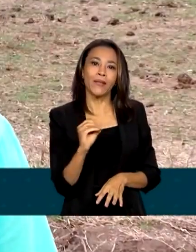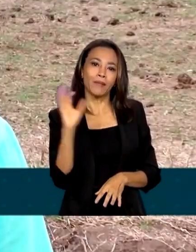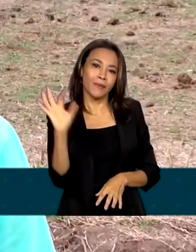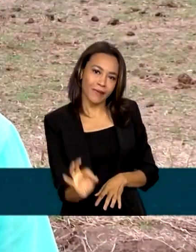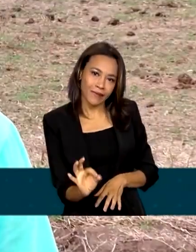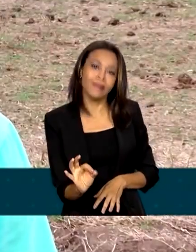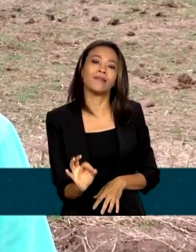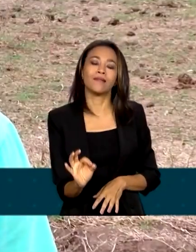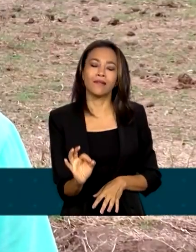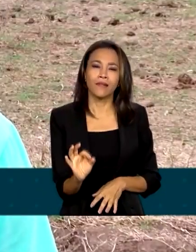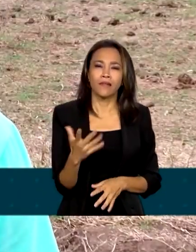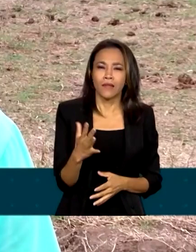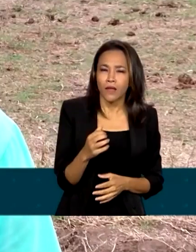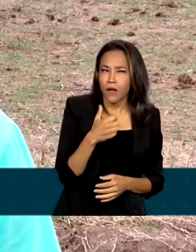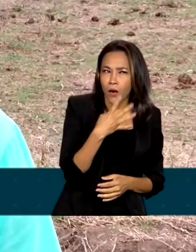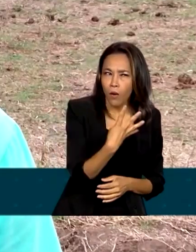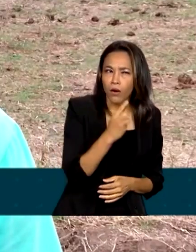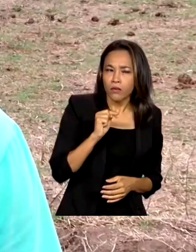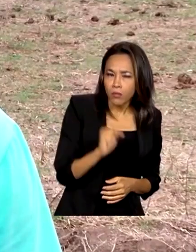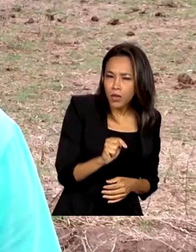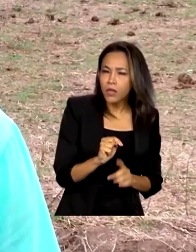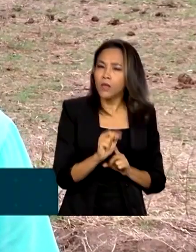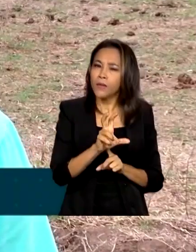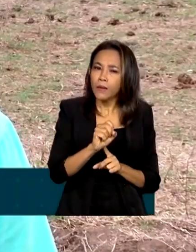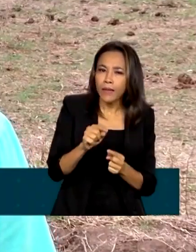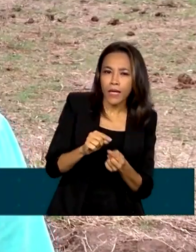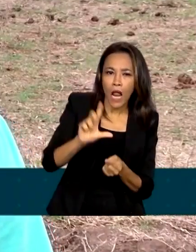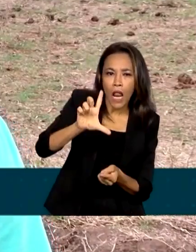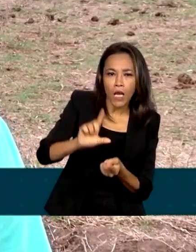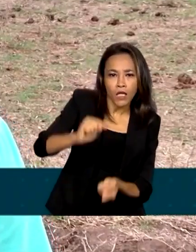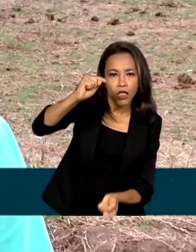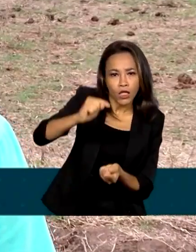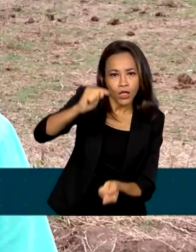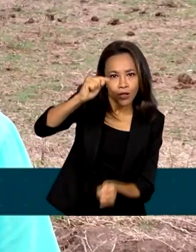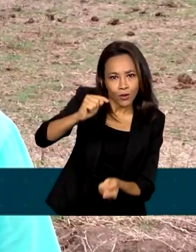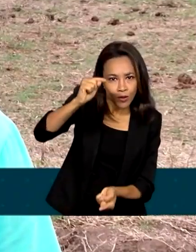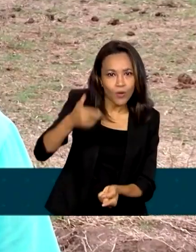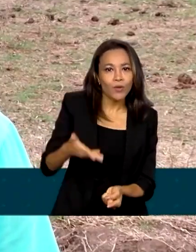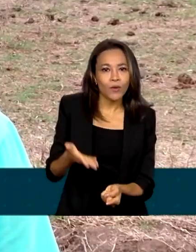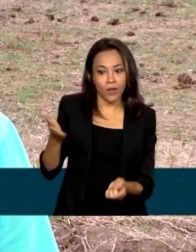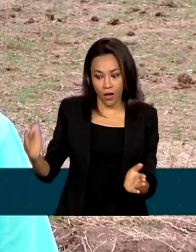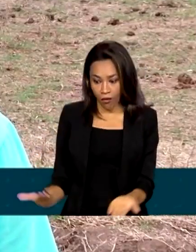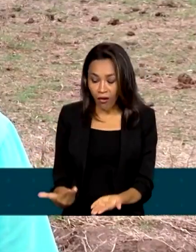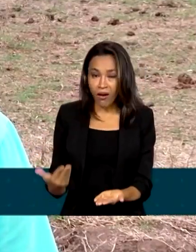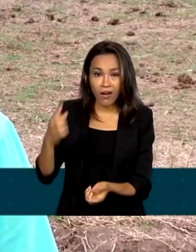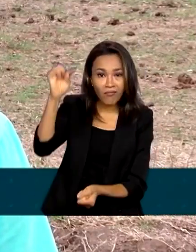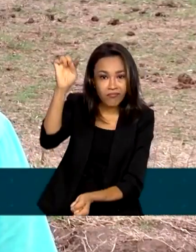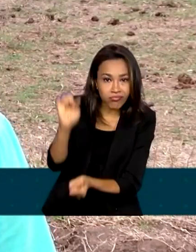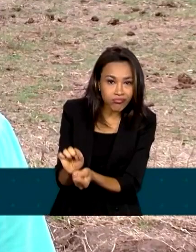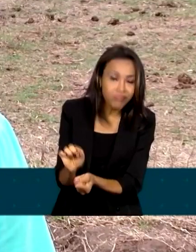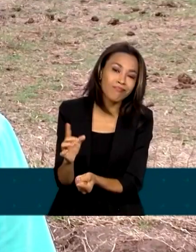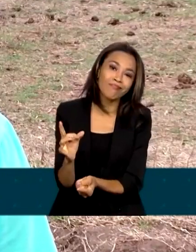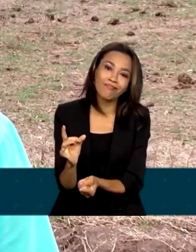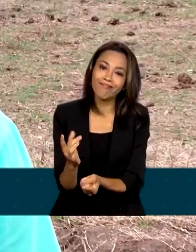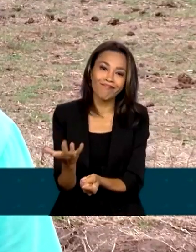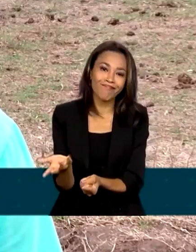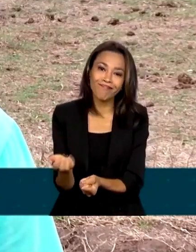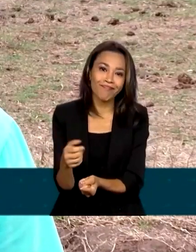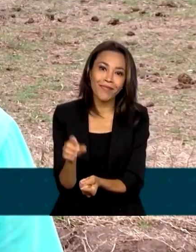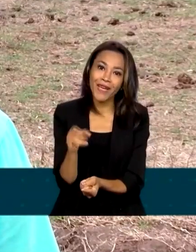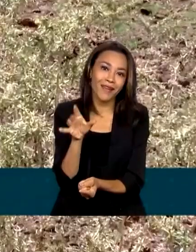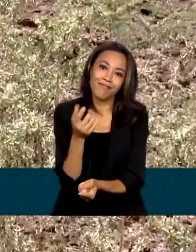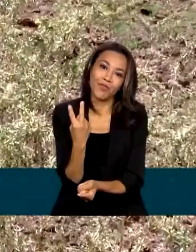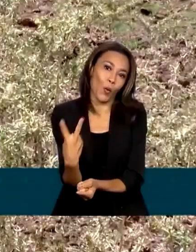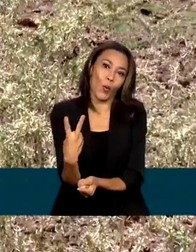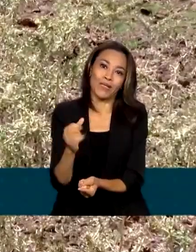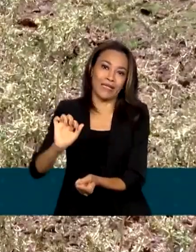em torno de 4.050 litros de leite, porque é o litro também com gado de corte, e agora não vai chegar a 2 mil litros